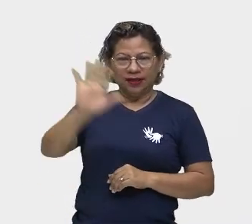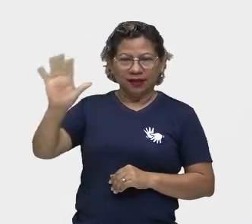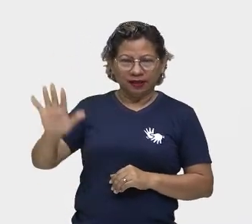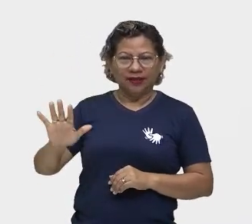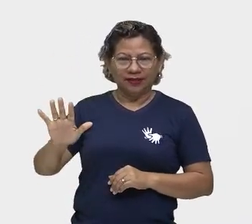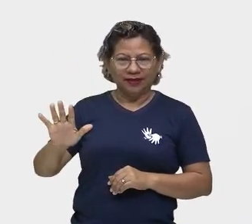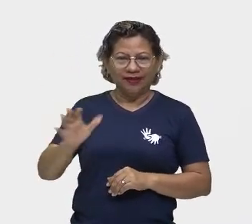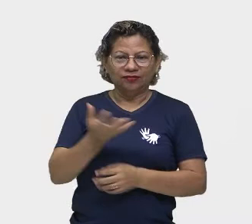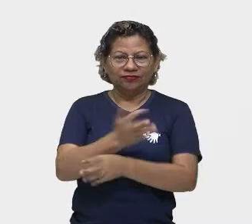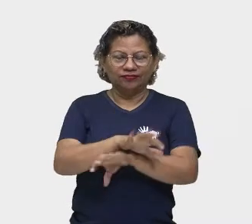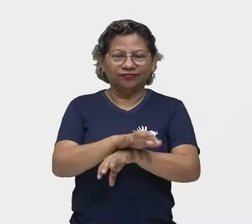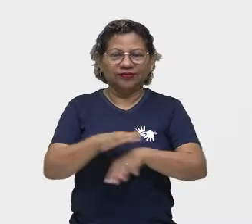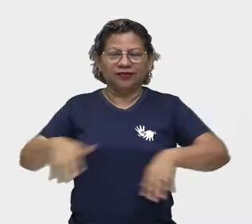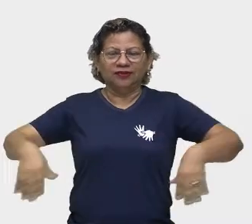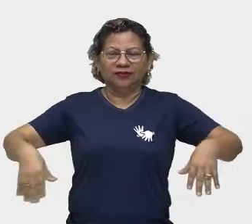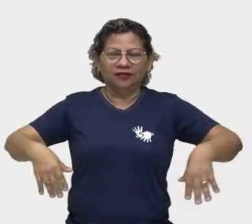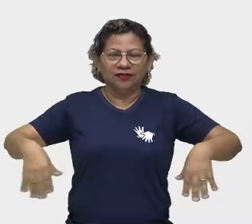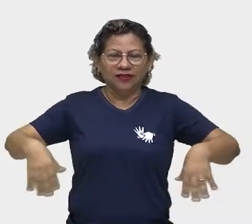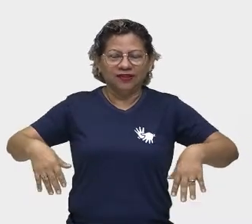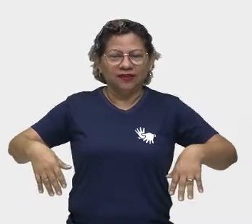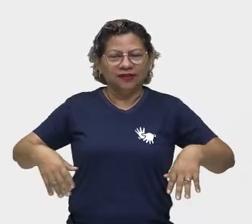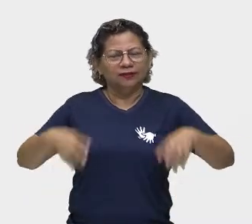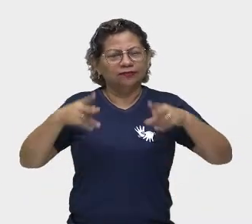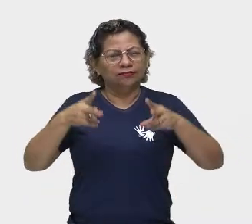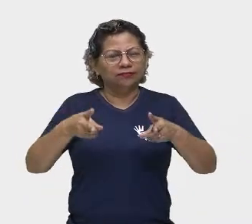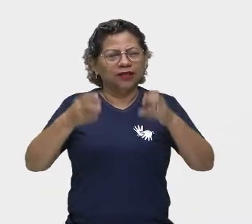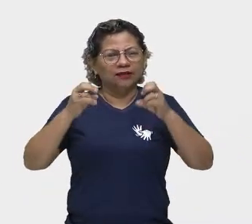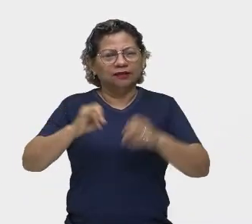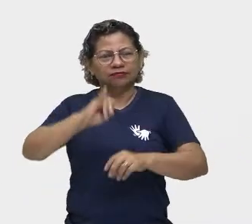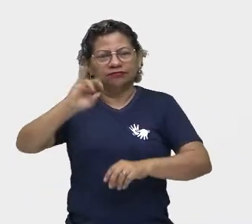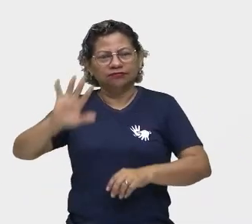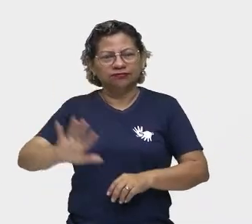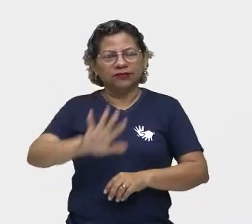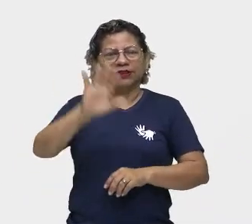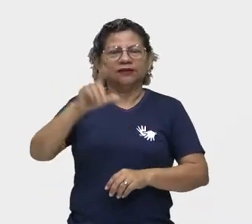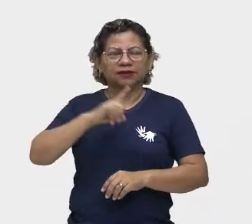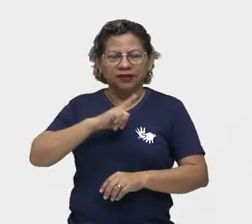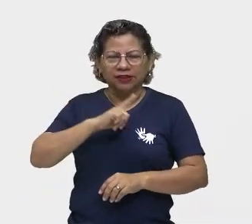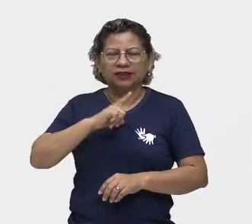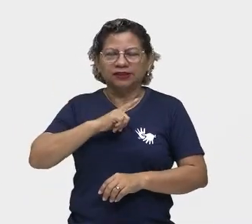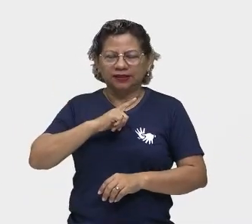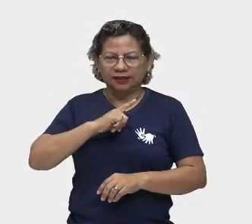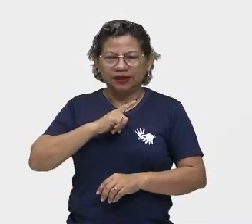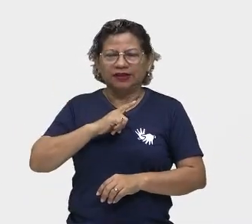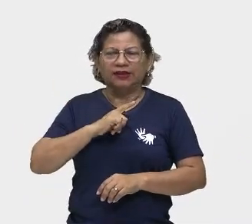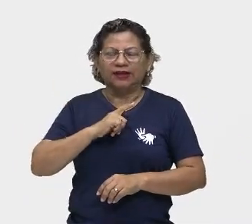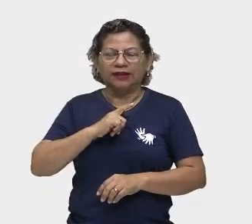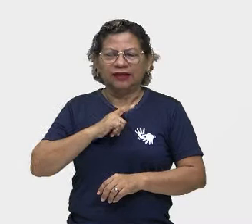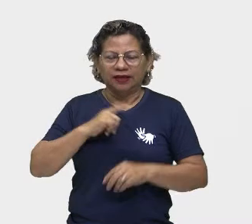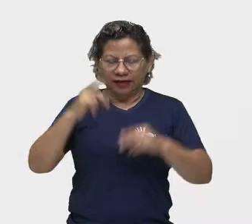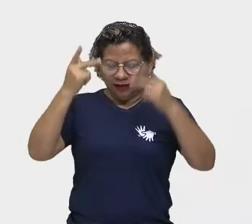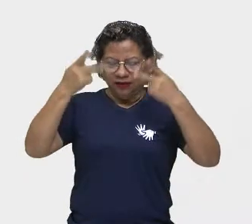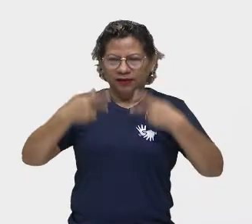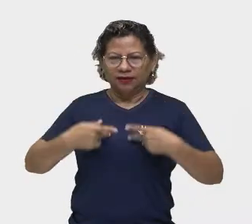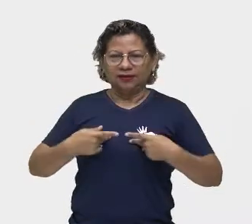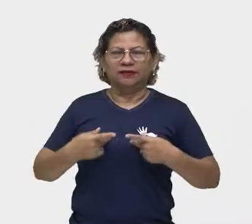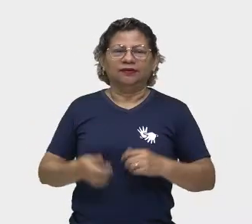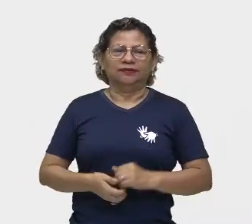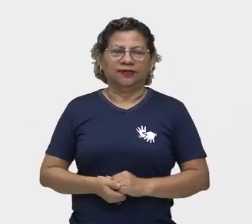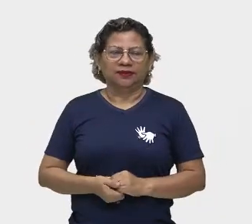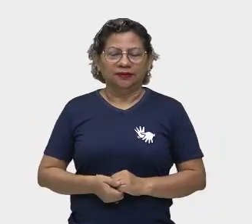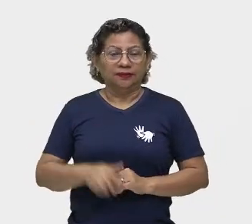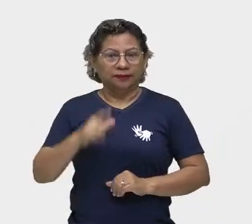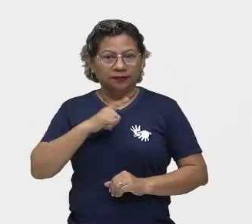esquelético né gente observa ai toda a estrutura óssea que compõem o ser humano né só que para realizar